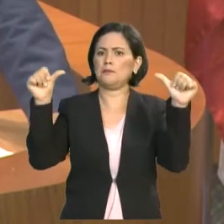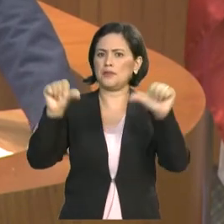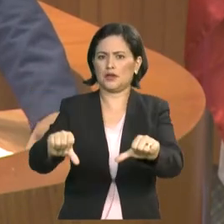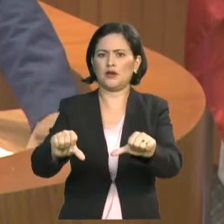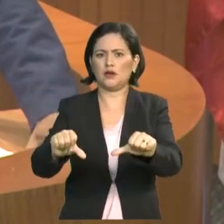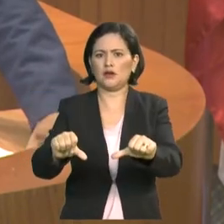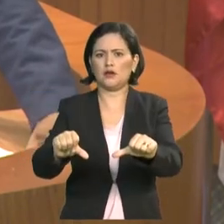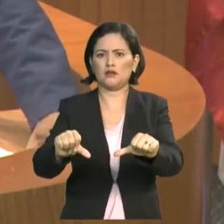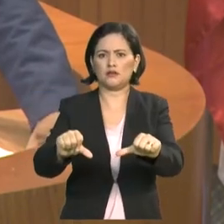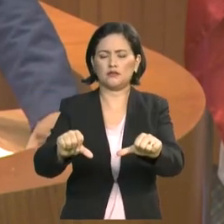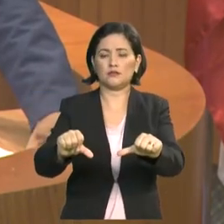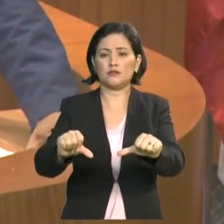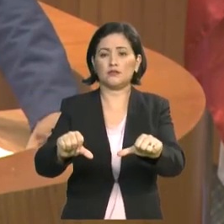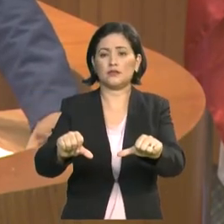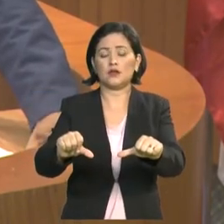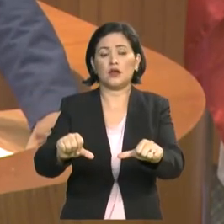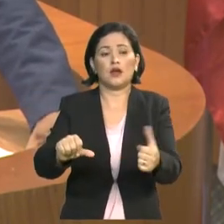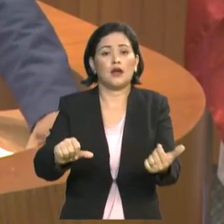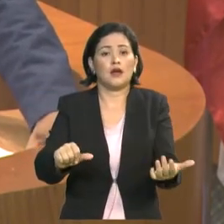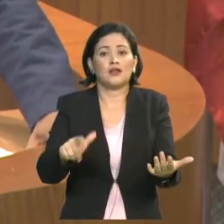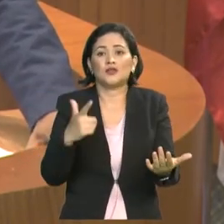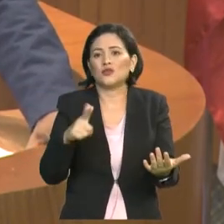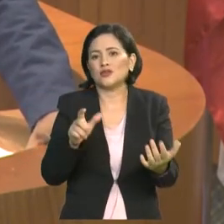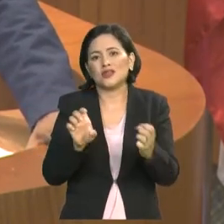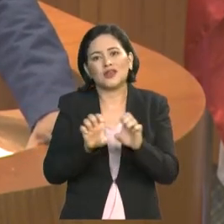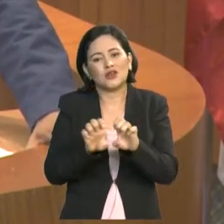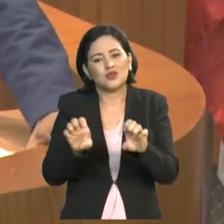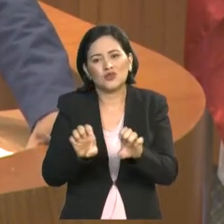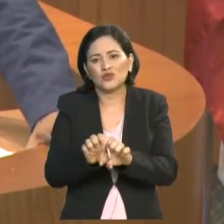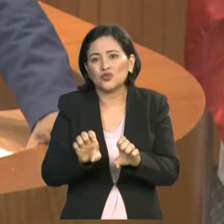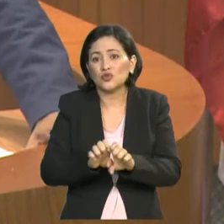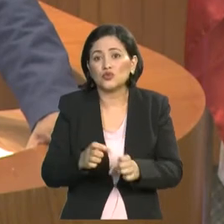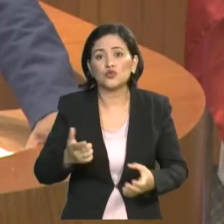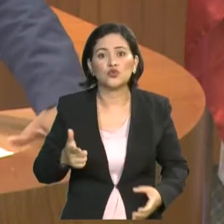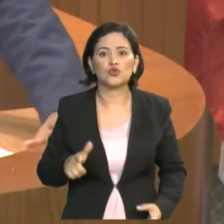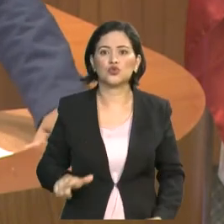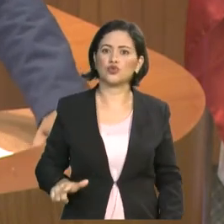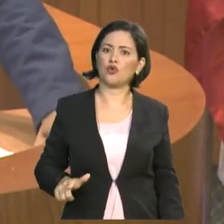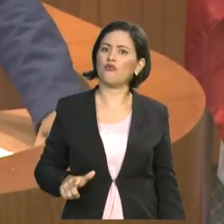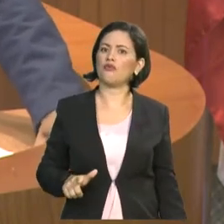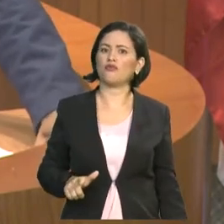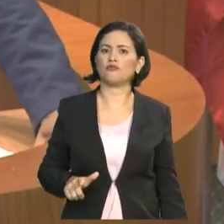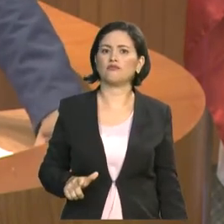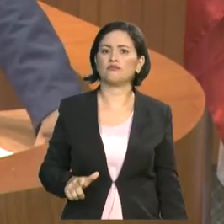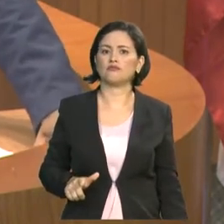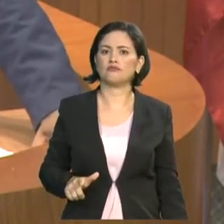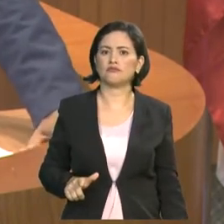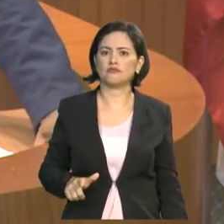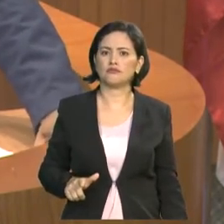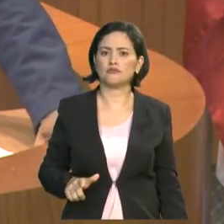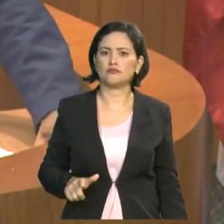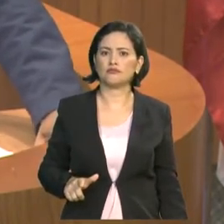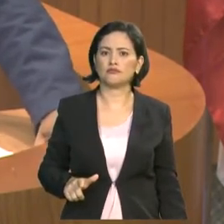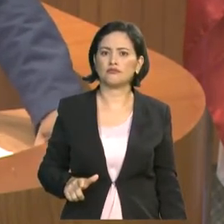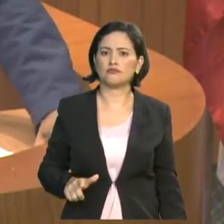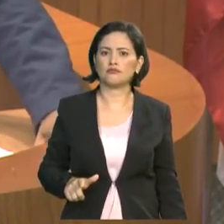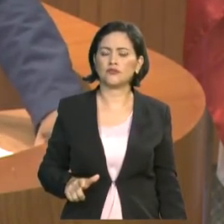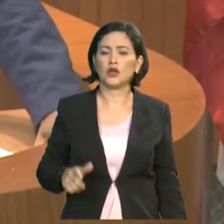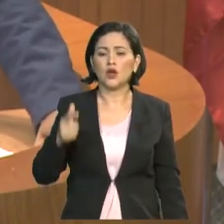incompetentemente, a saúde vai continuar com o mesmo descaso. No tratamento de hemodiálise, no tratamento do